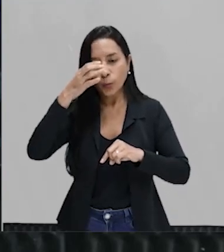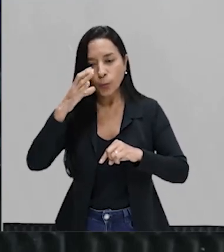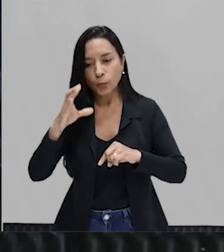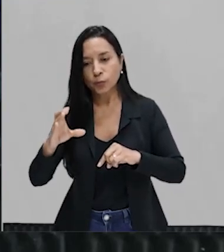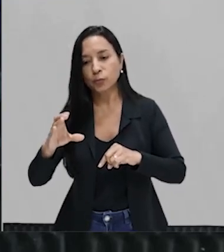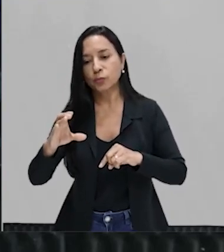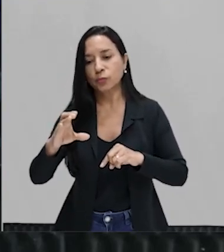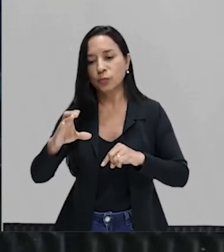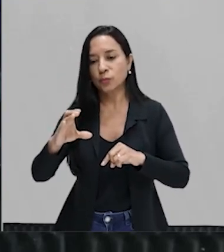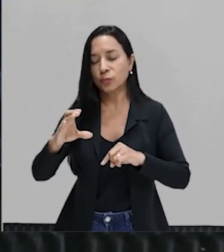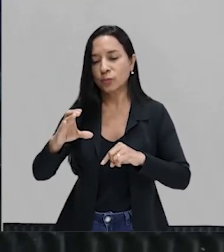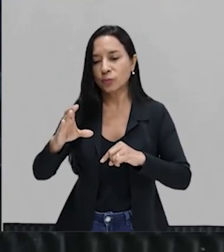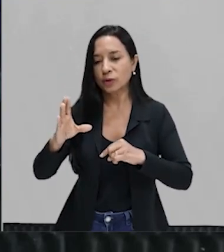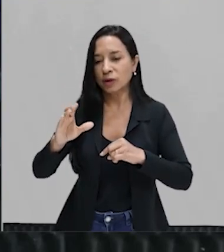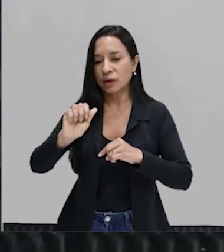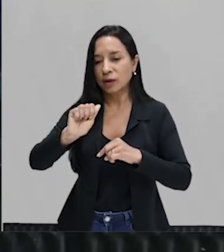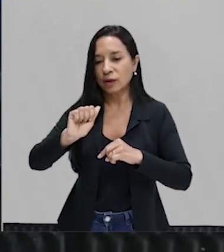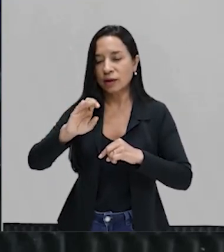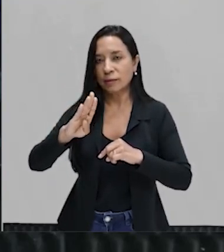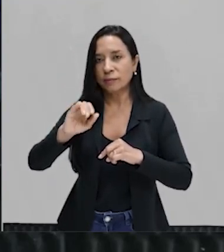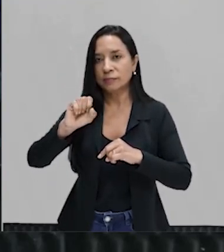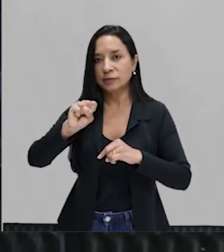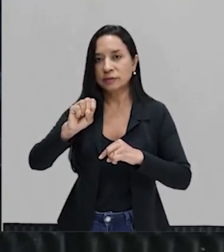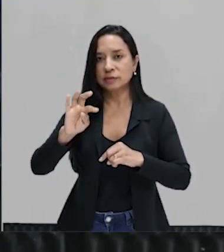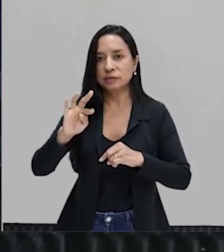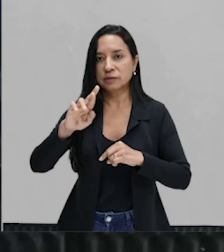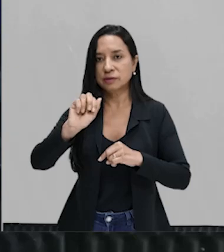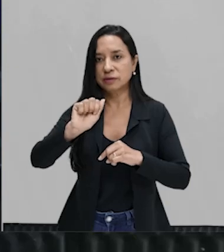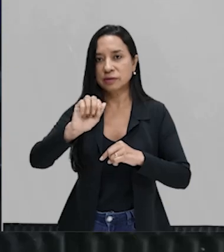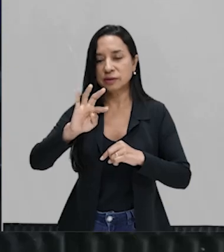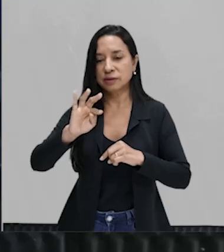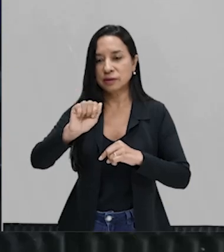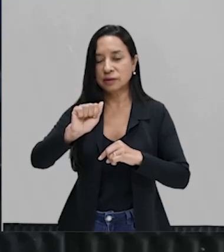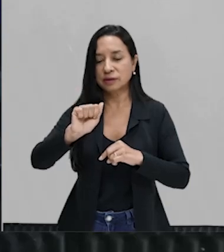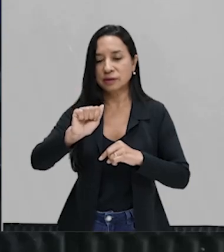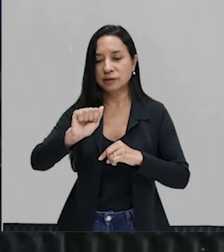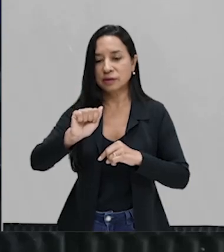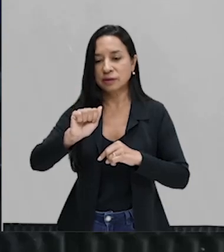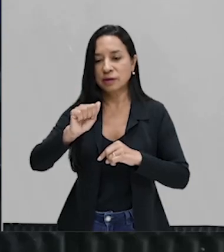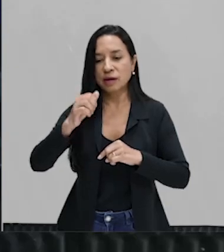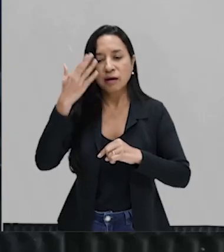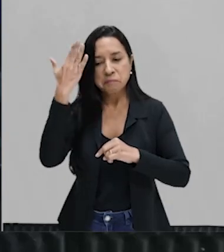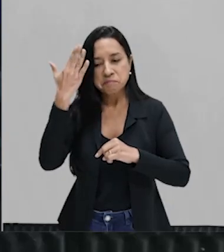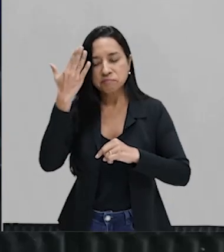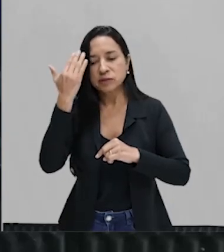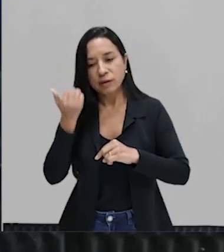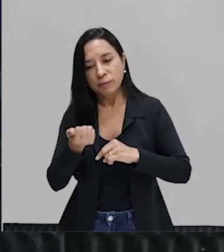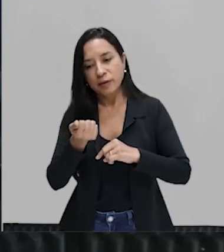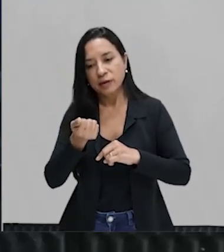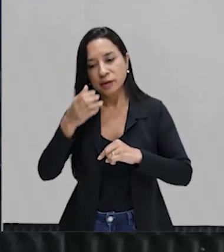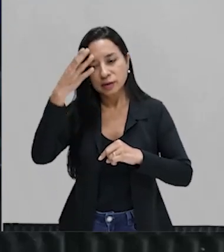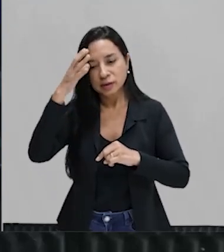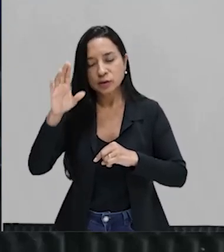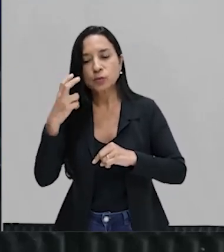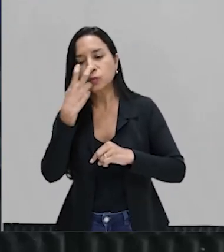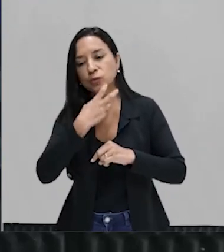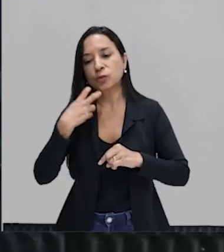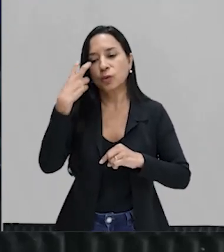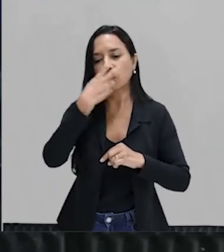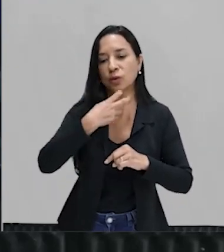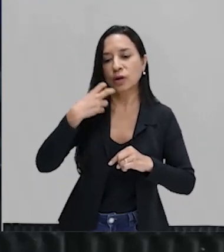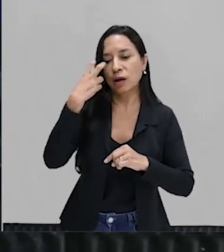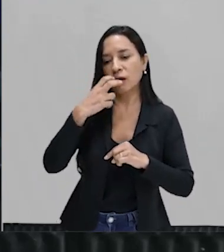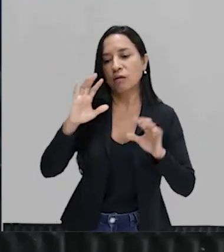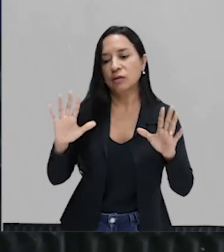cultura abstrata. Está se falando dos saberes, da cultura oral, das festas,